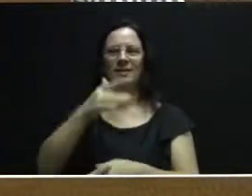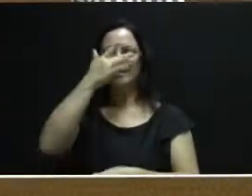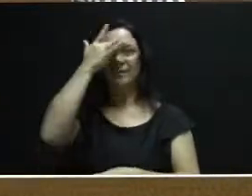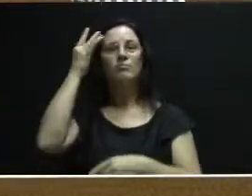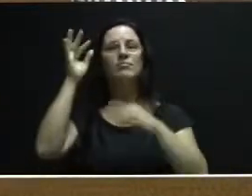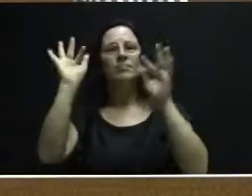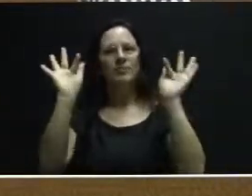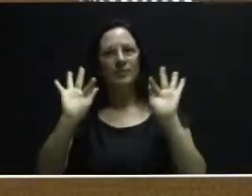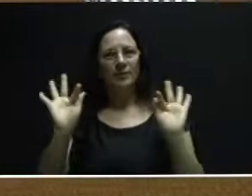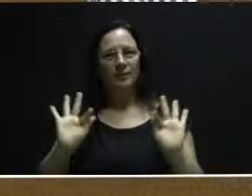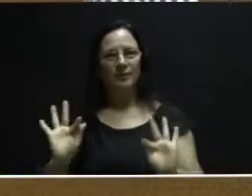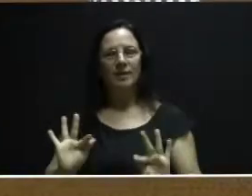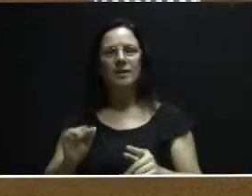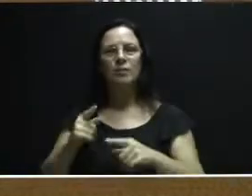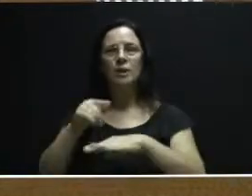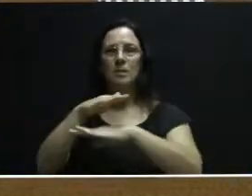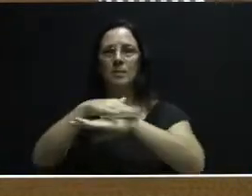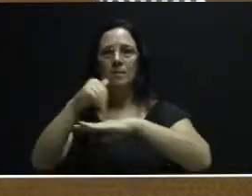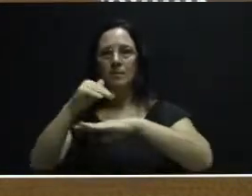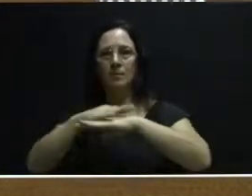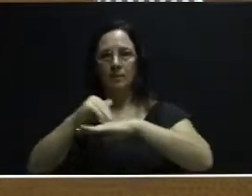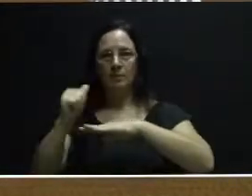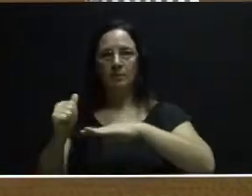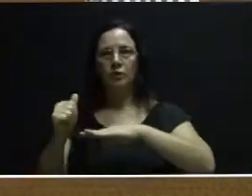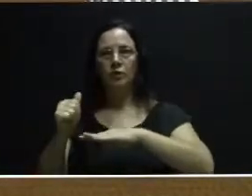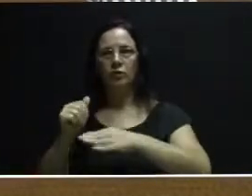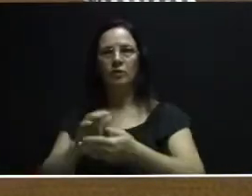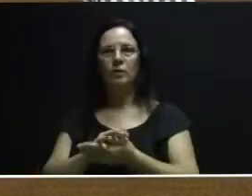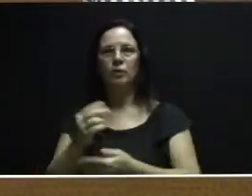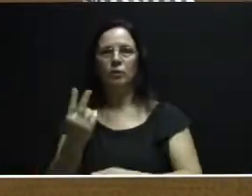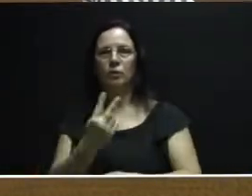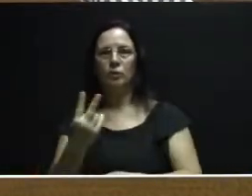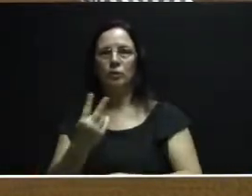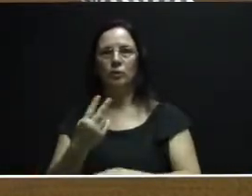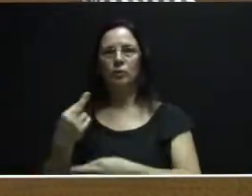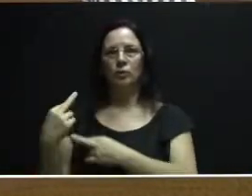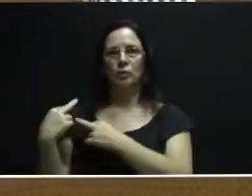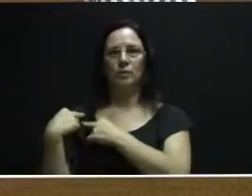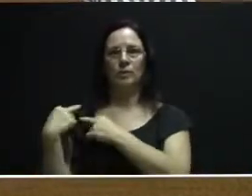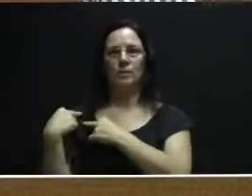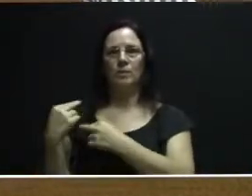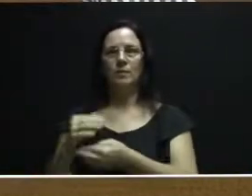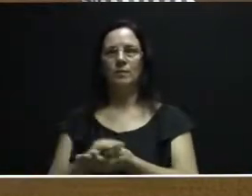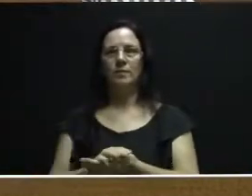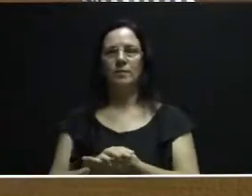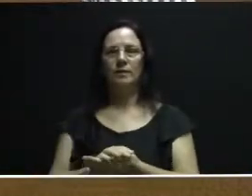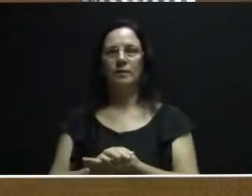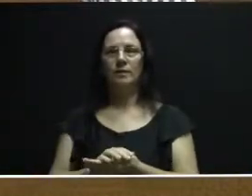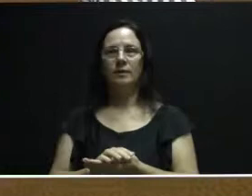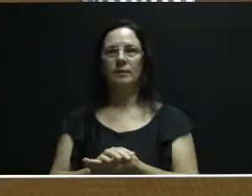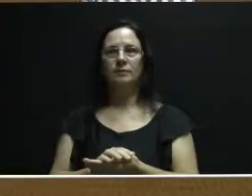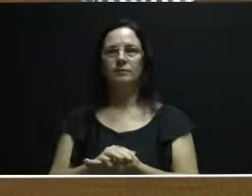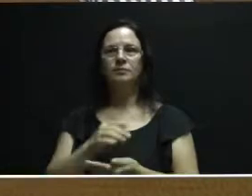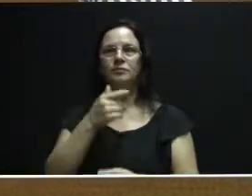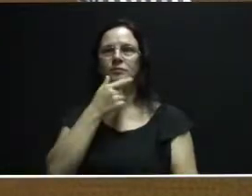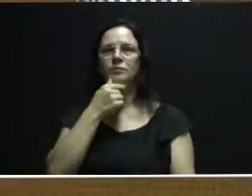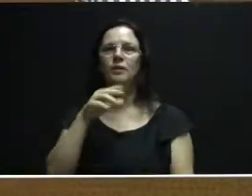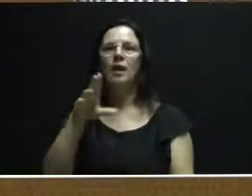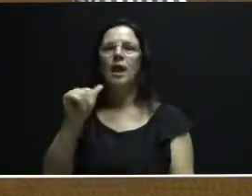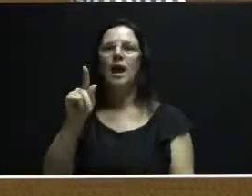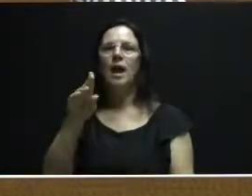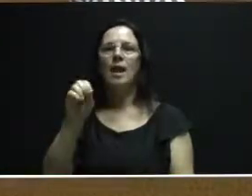feliz pela indicação do CREF, através dos dois representantes, amigos particulares, Alex e